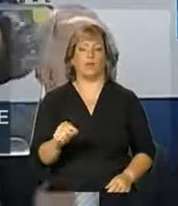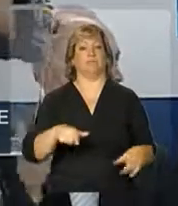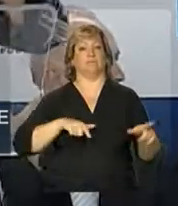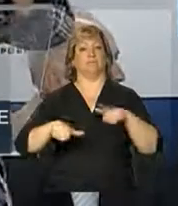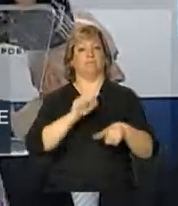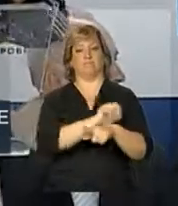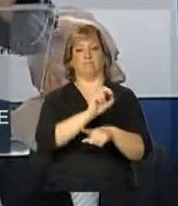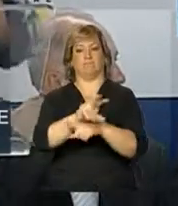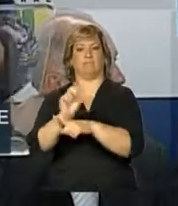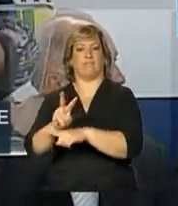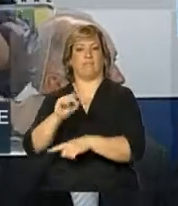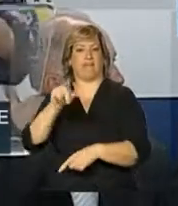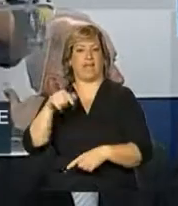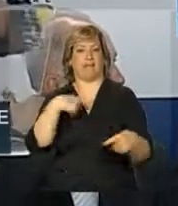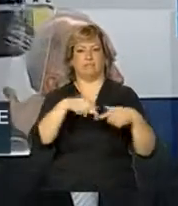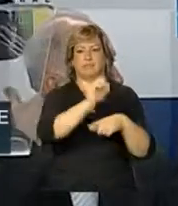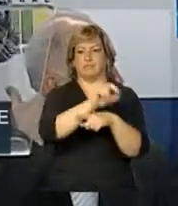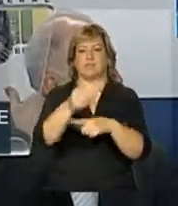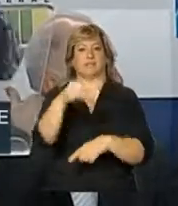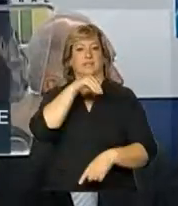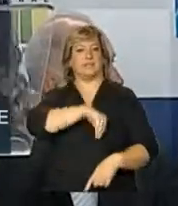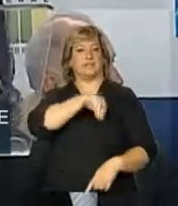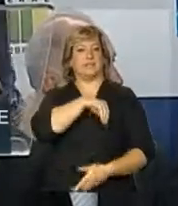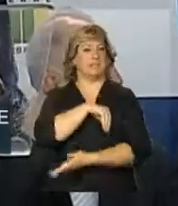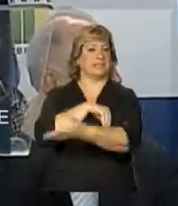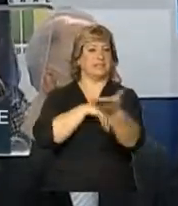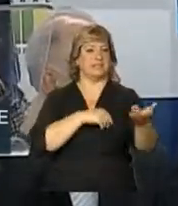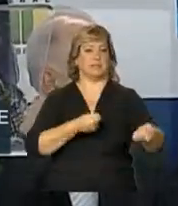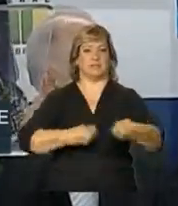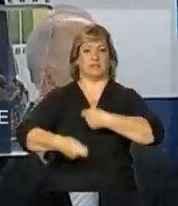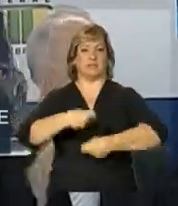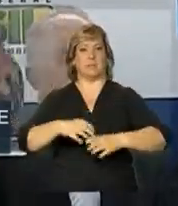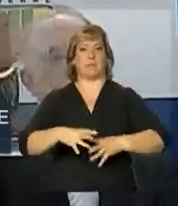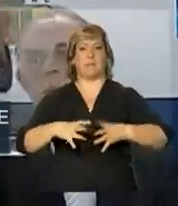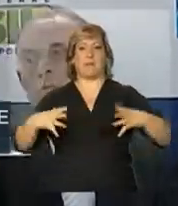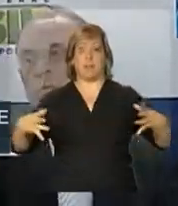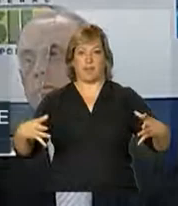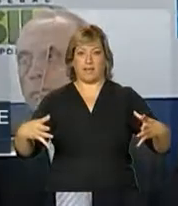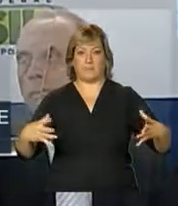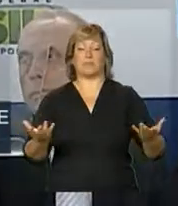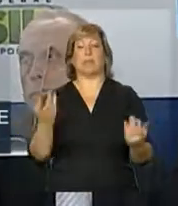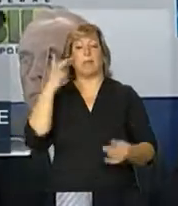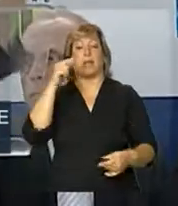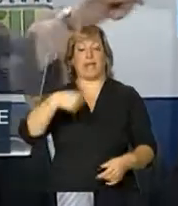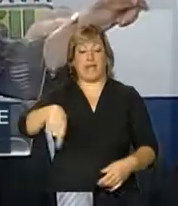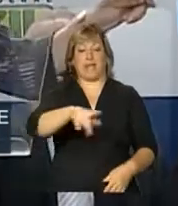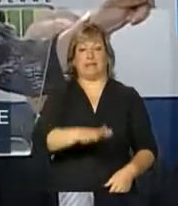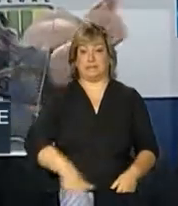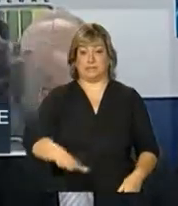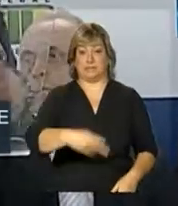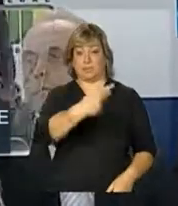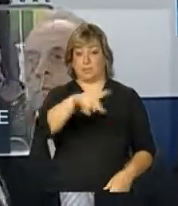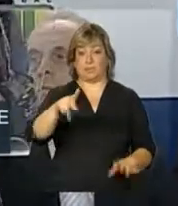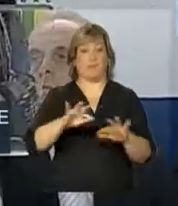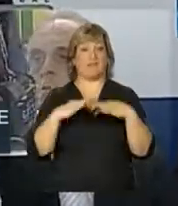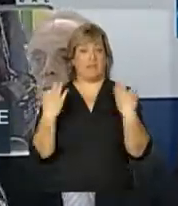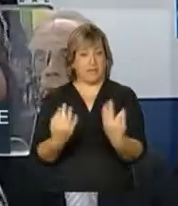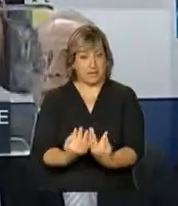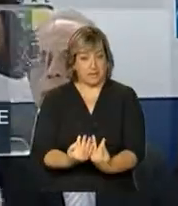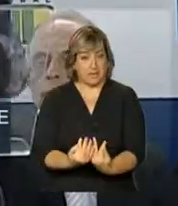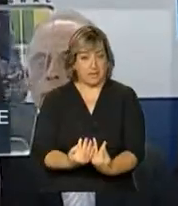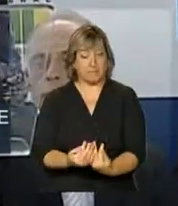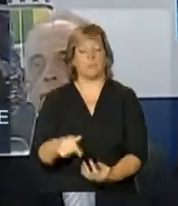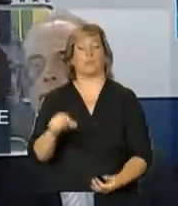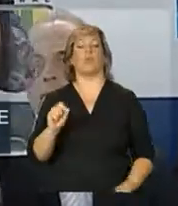emprego, significa renda, significa crescimento econômico. E para essas crianças e suas famílias,